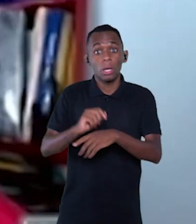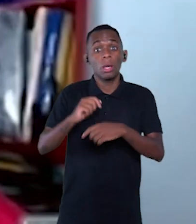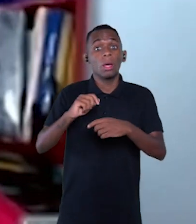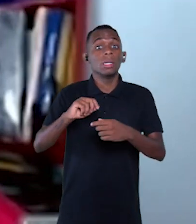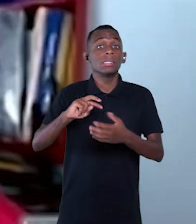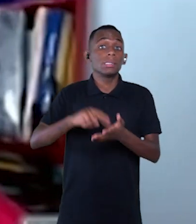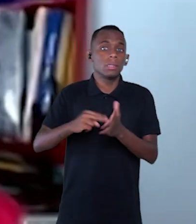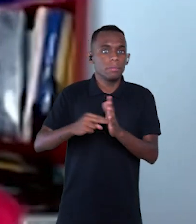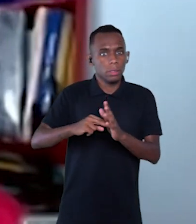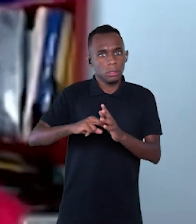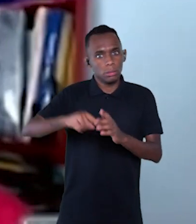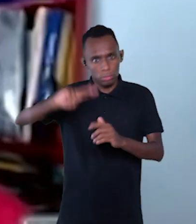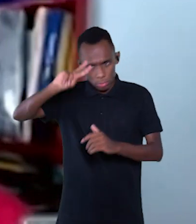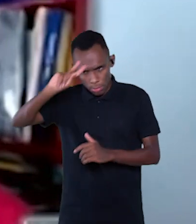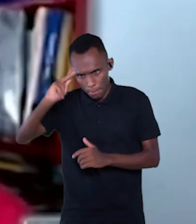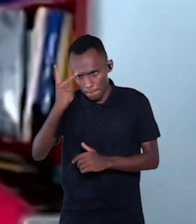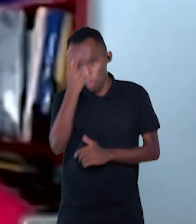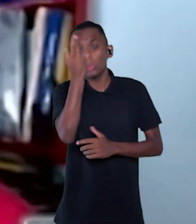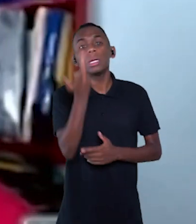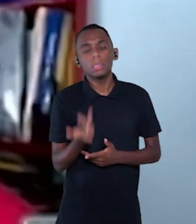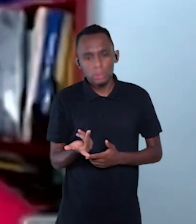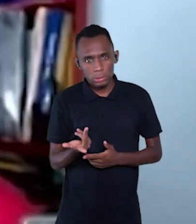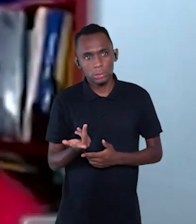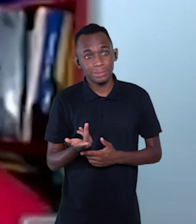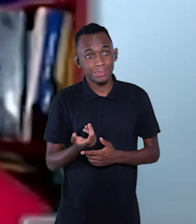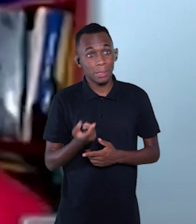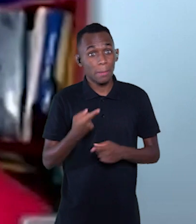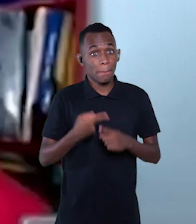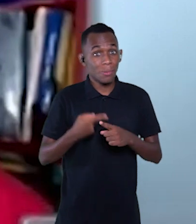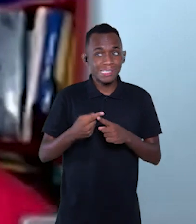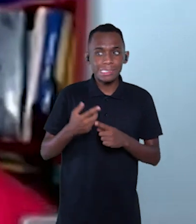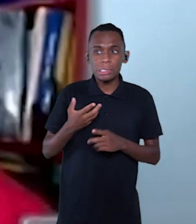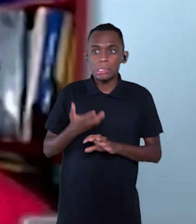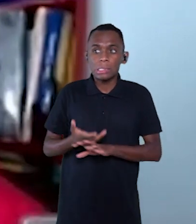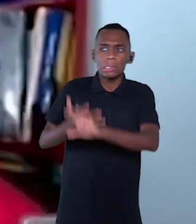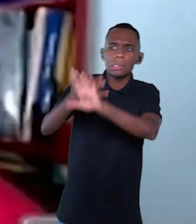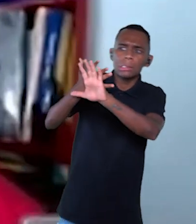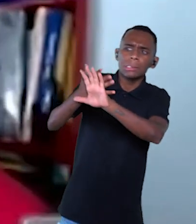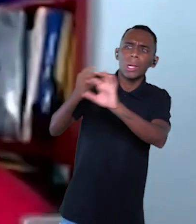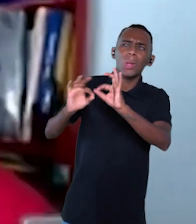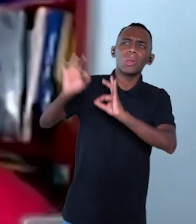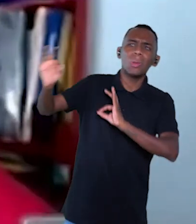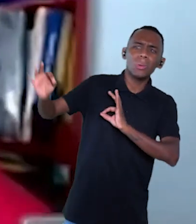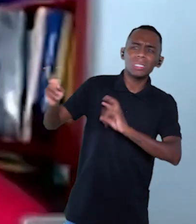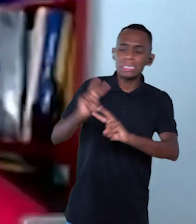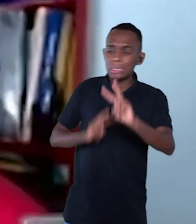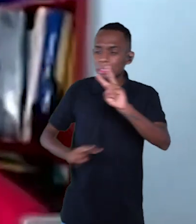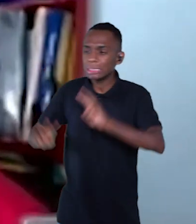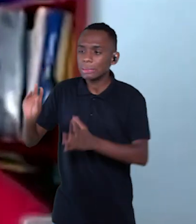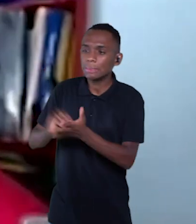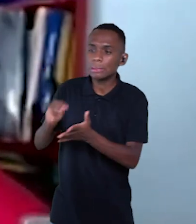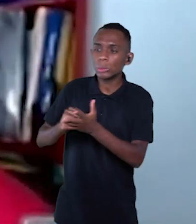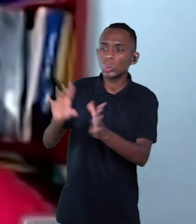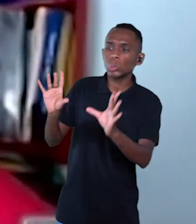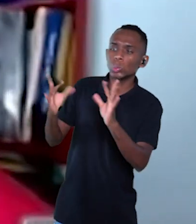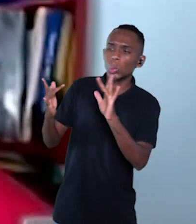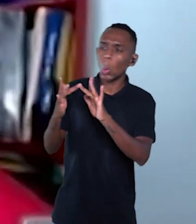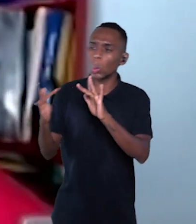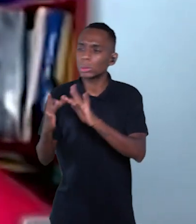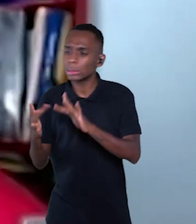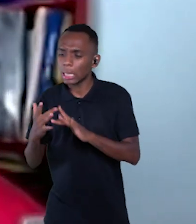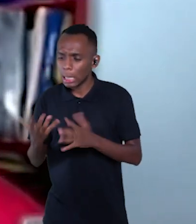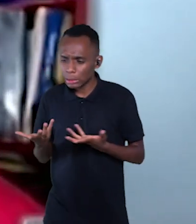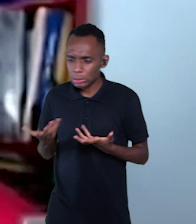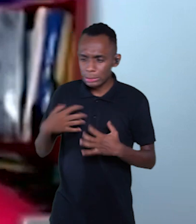realmente, se você não ter o acesso ao corpo do paciente, examinar o paciente, sentir